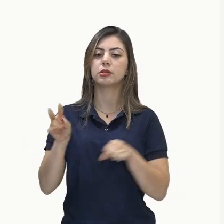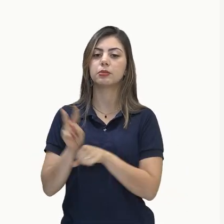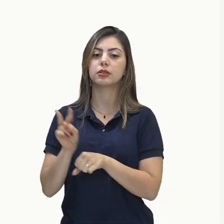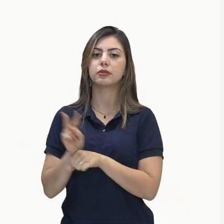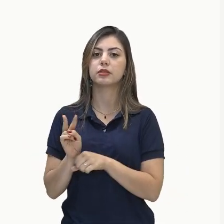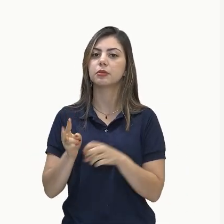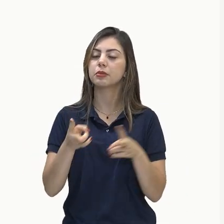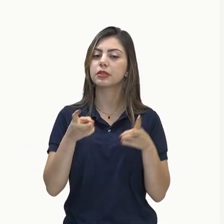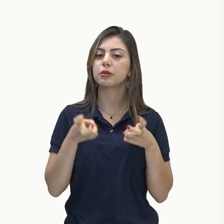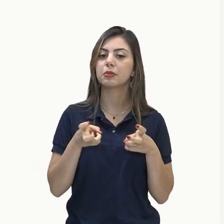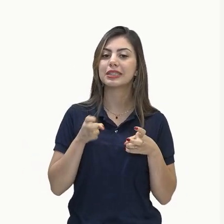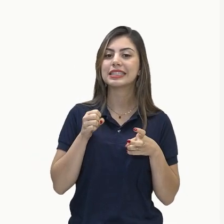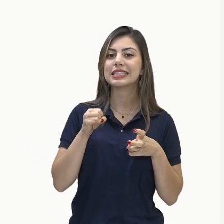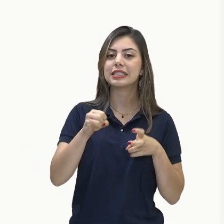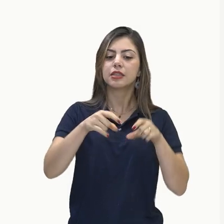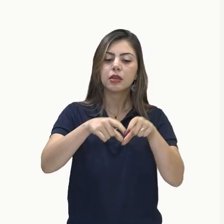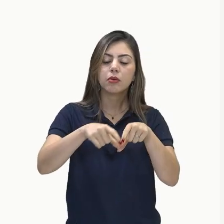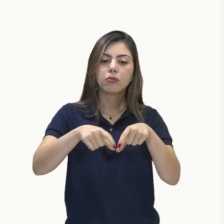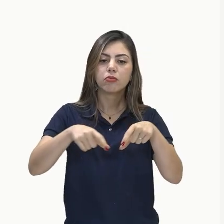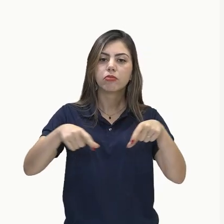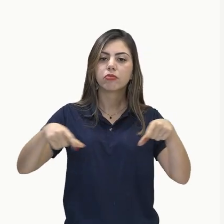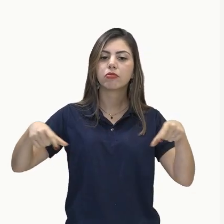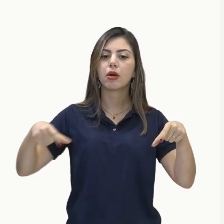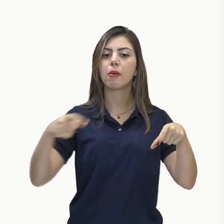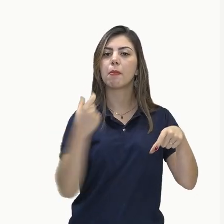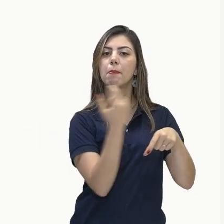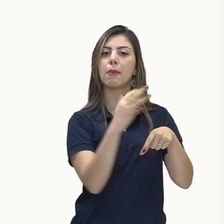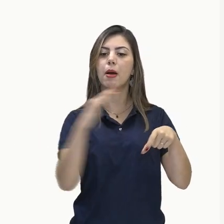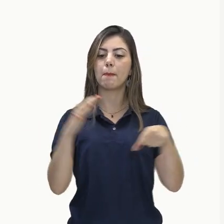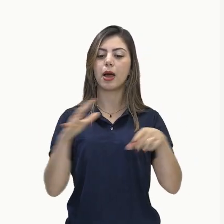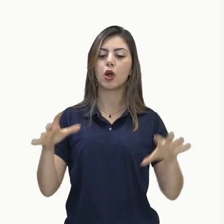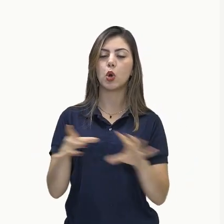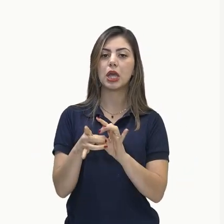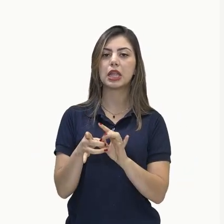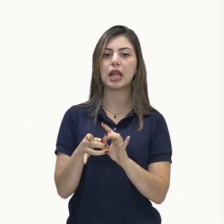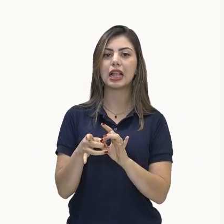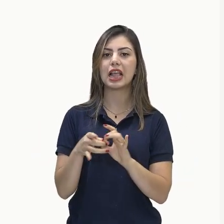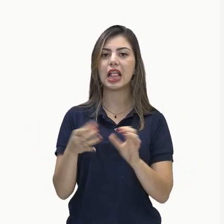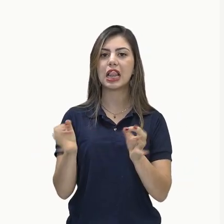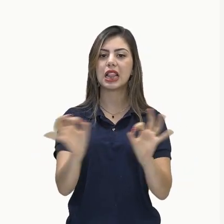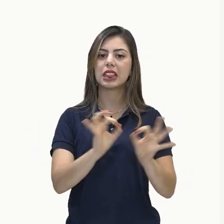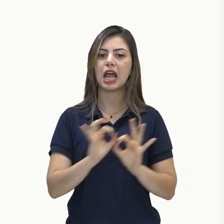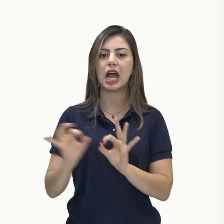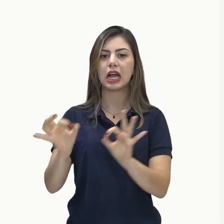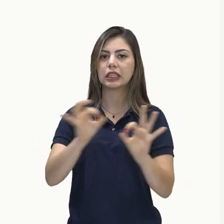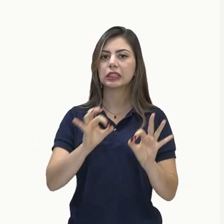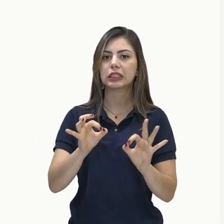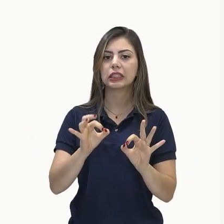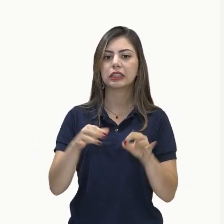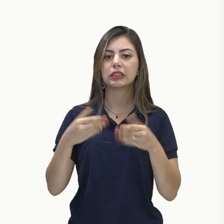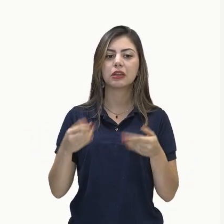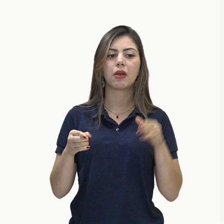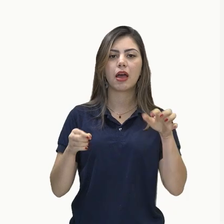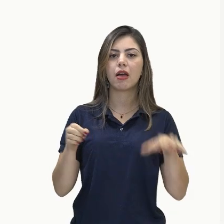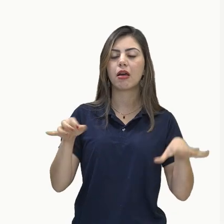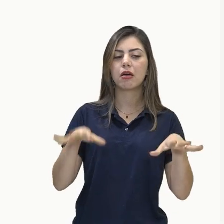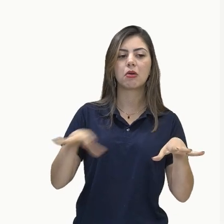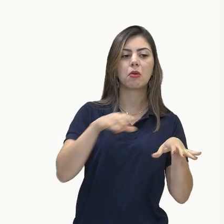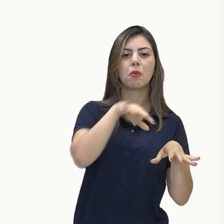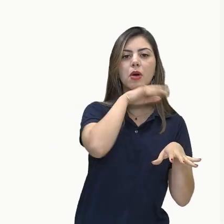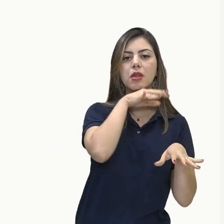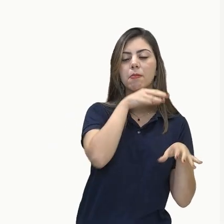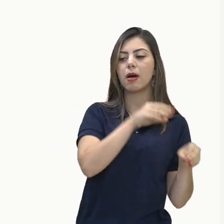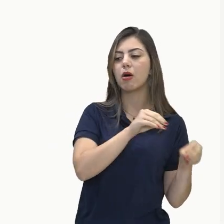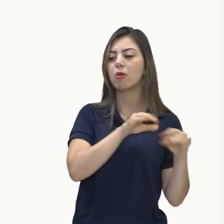Se não existisse esse corredor ecológico, né, não haveria deslocamento de animais, não